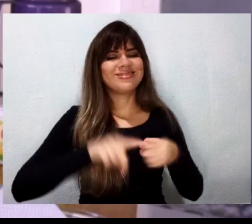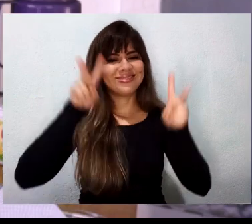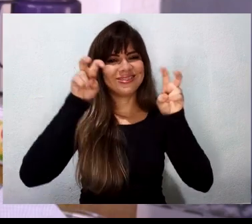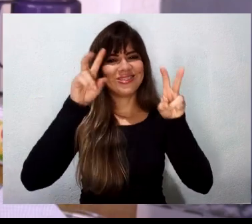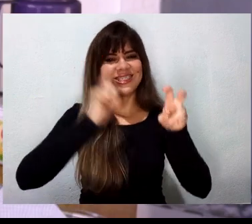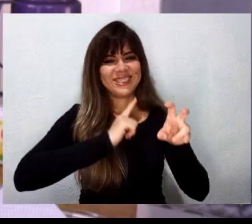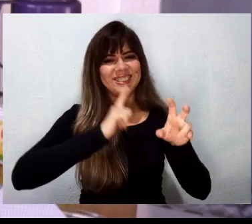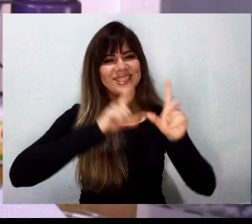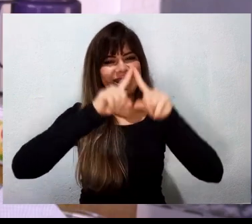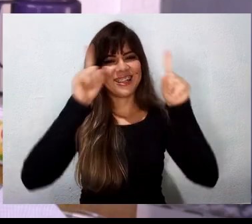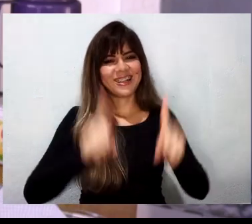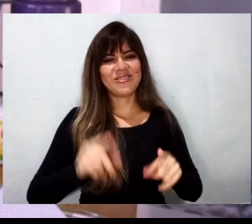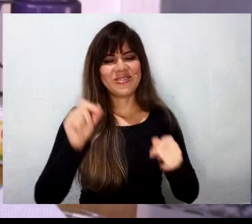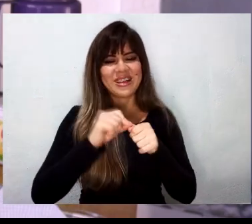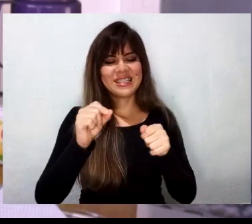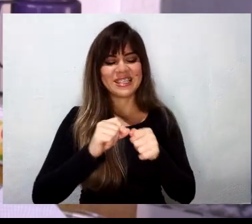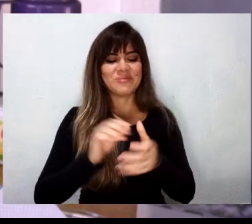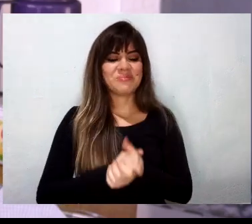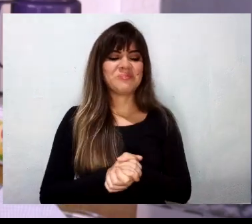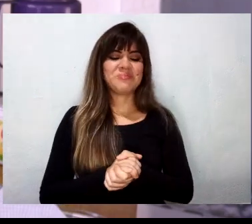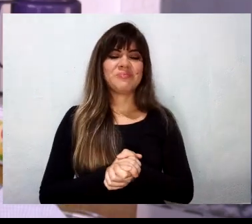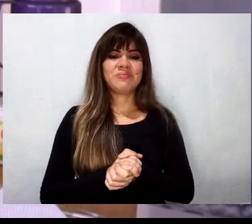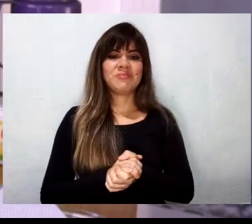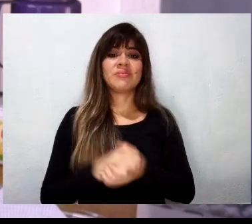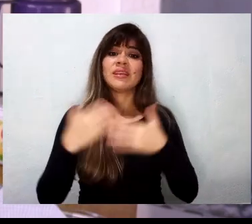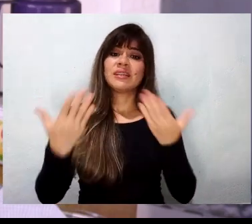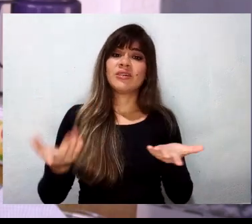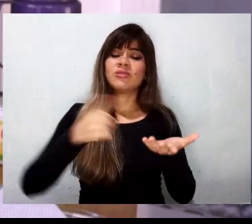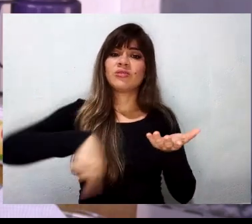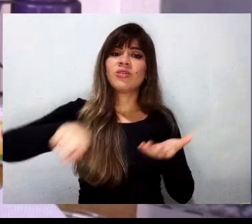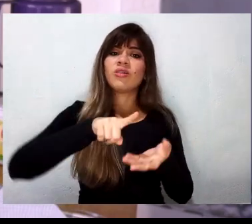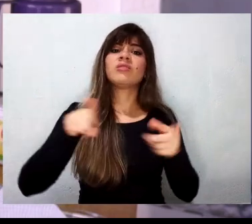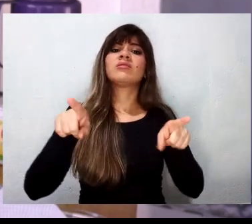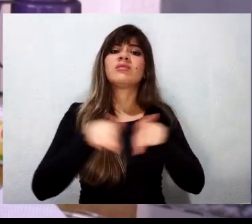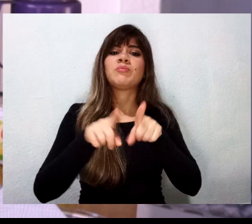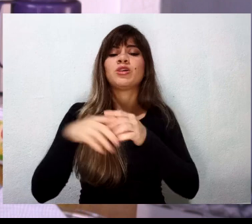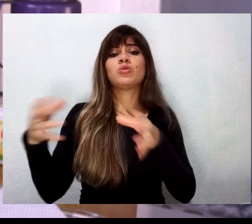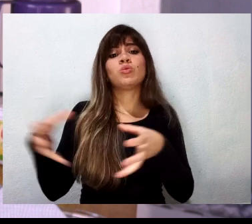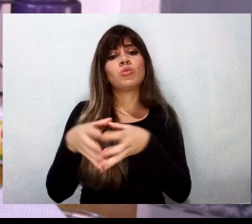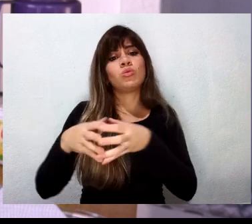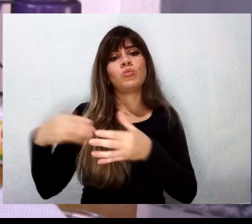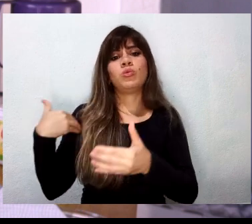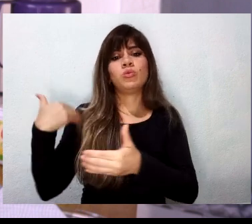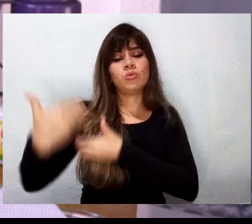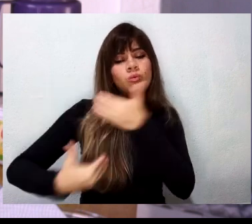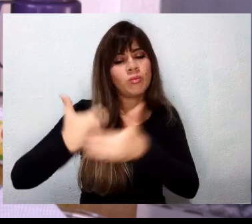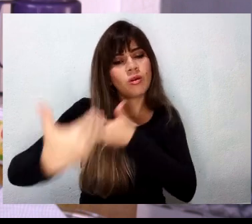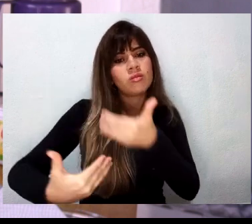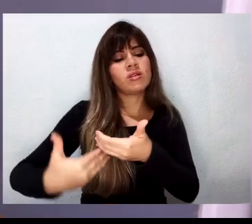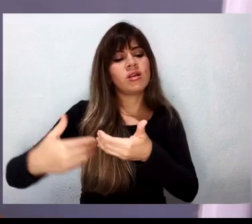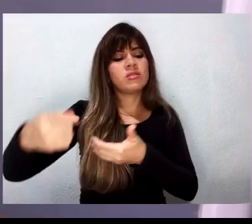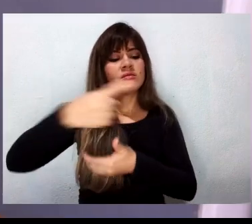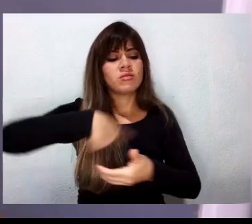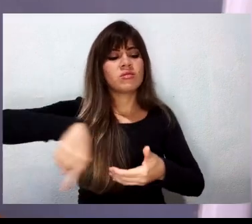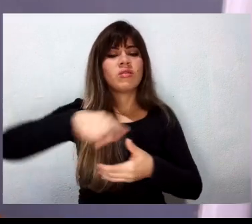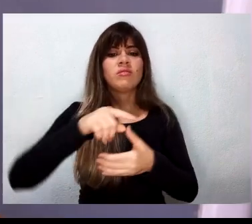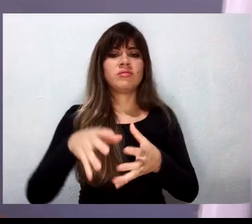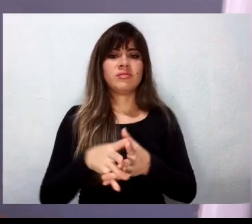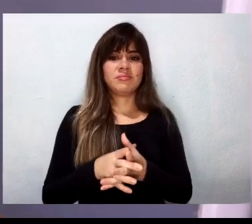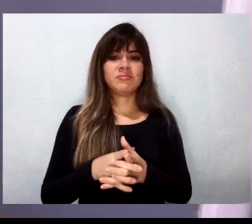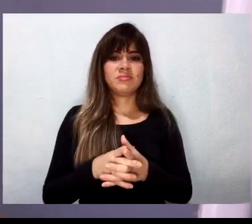UFC. E então a gente meio que tomou esse processo pro grupo, assim. E a gente